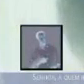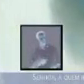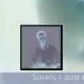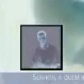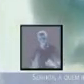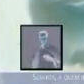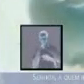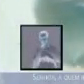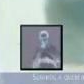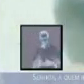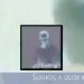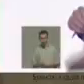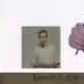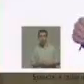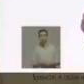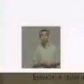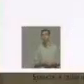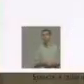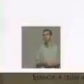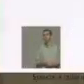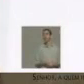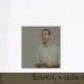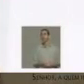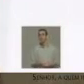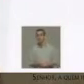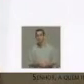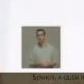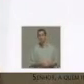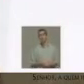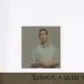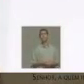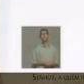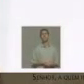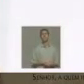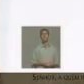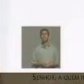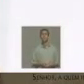Cada época tem a internet que merece, né?